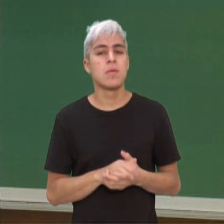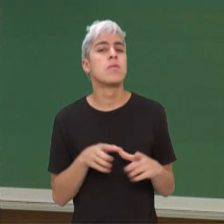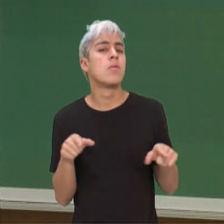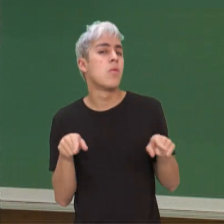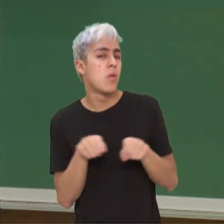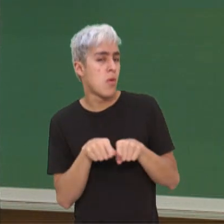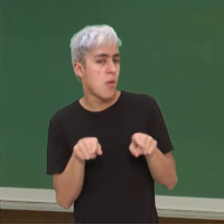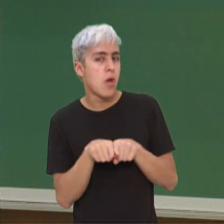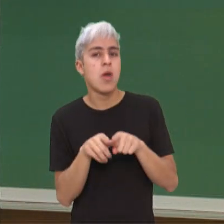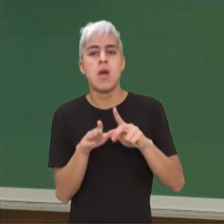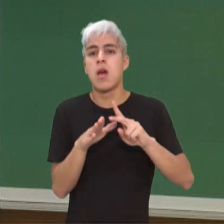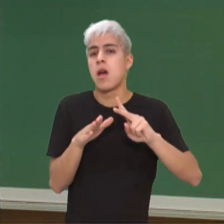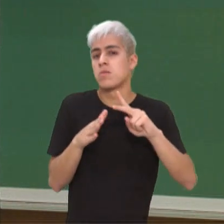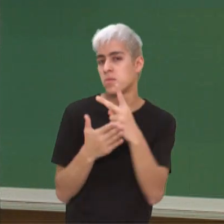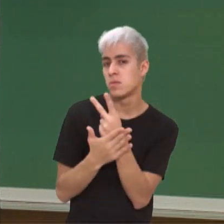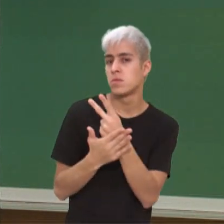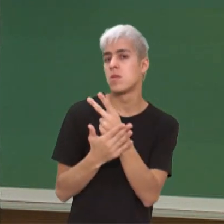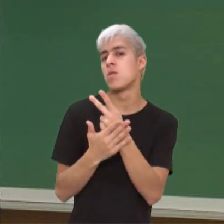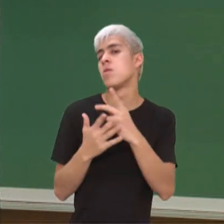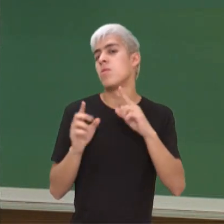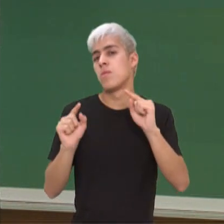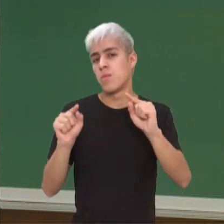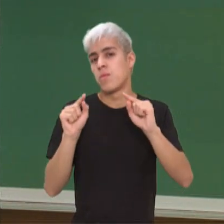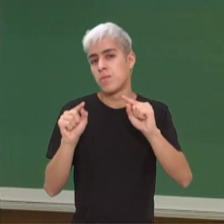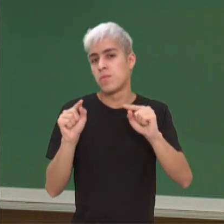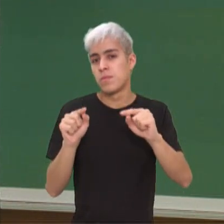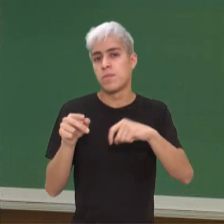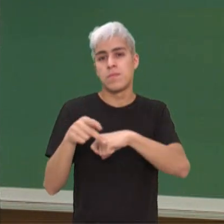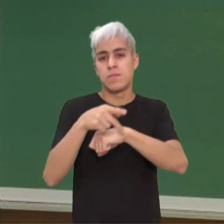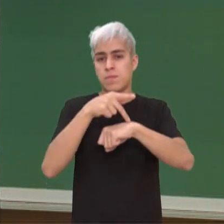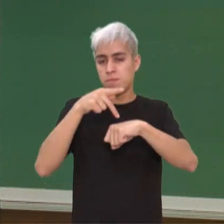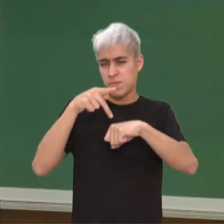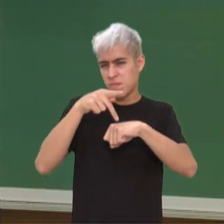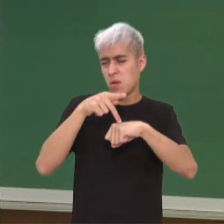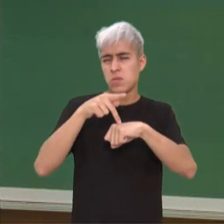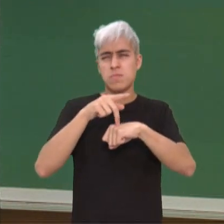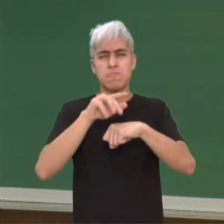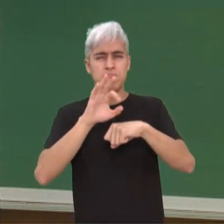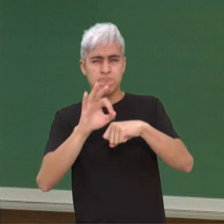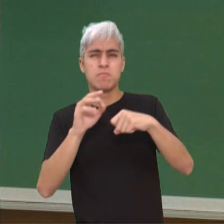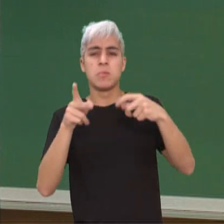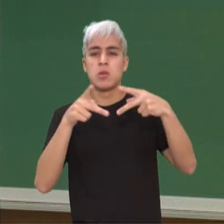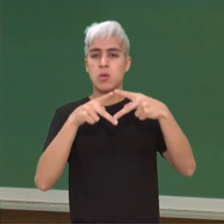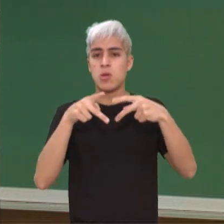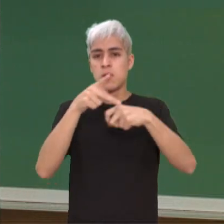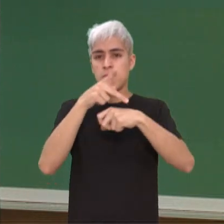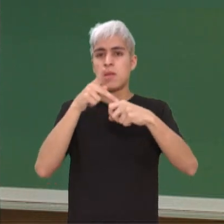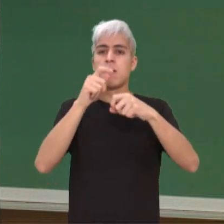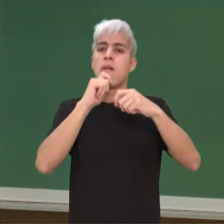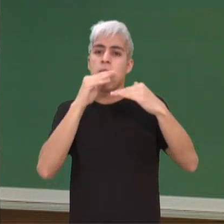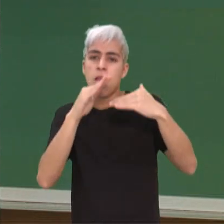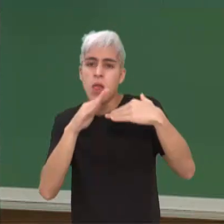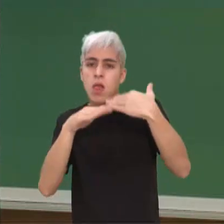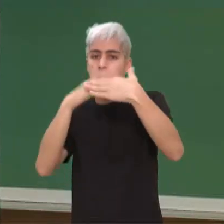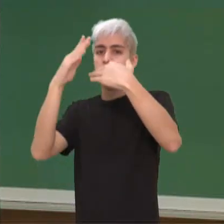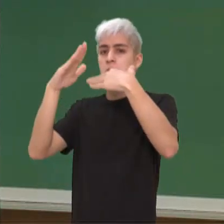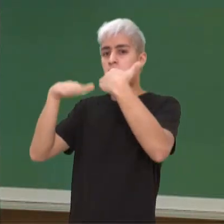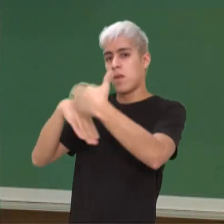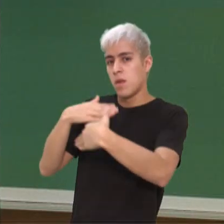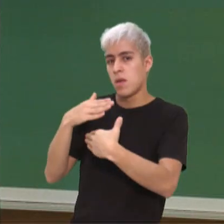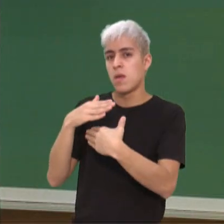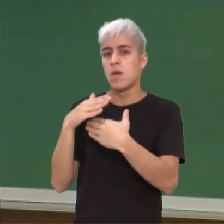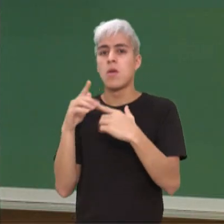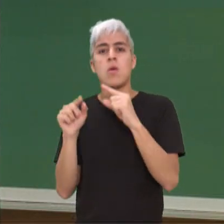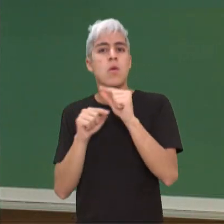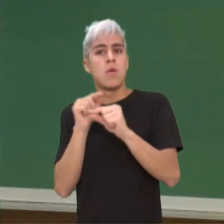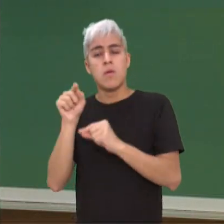maneira aí, um país também, ou dois países emergentes, né, também, que